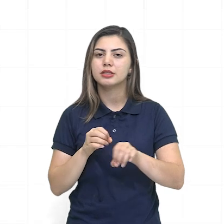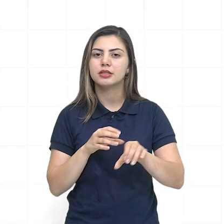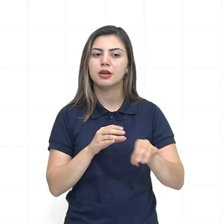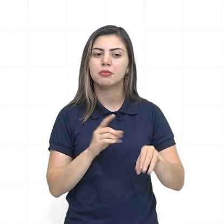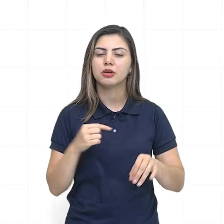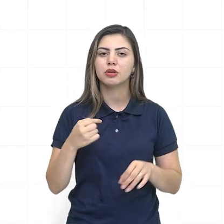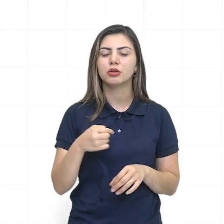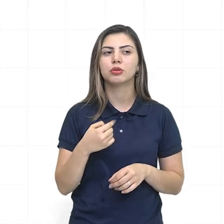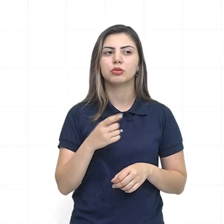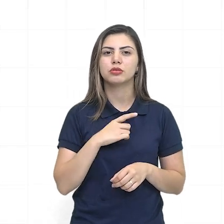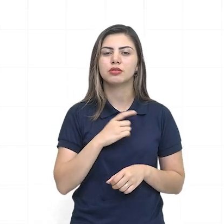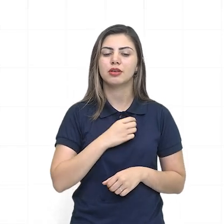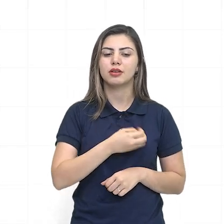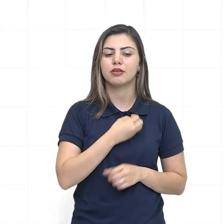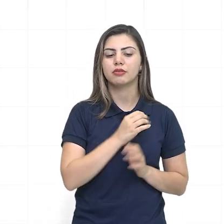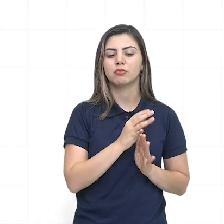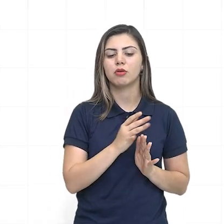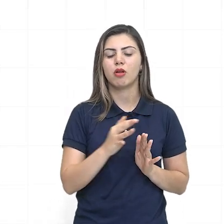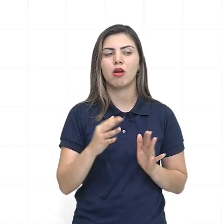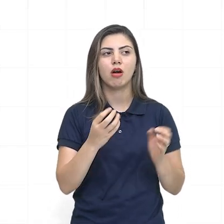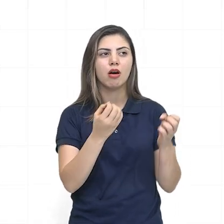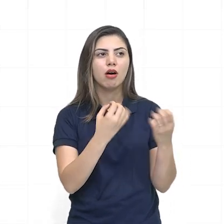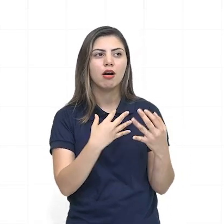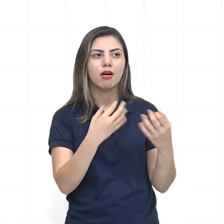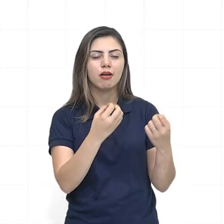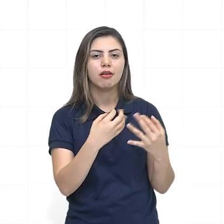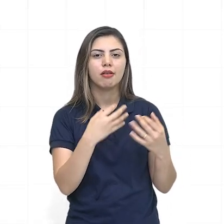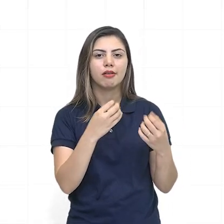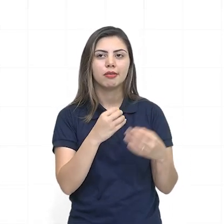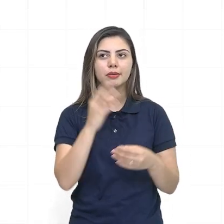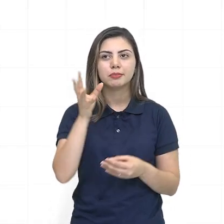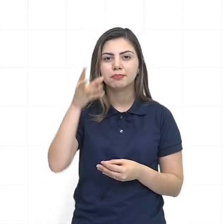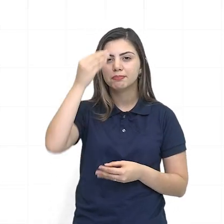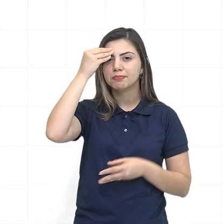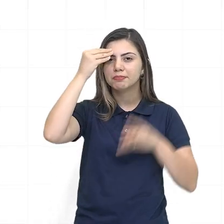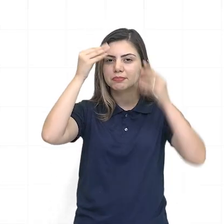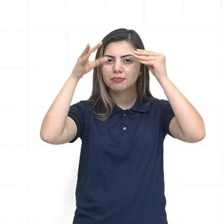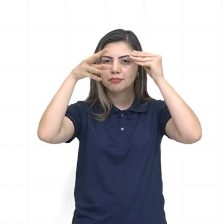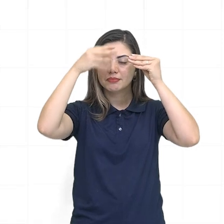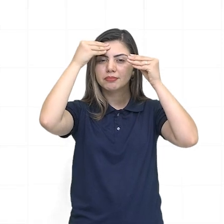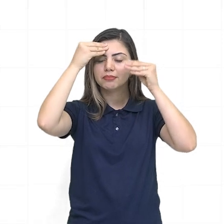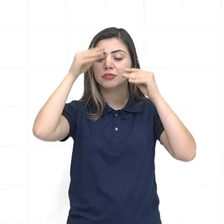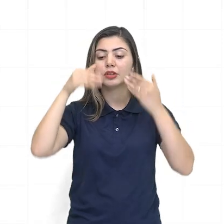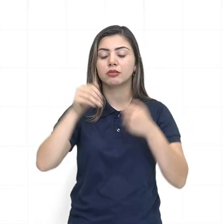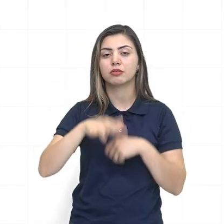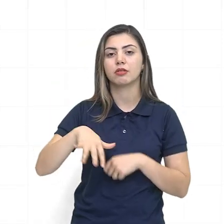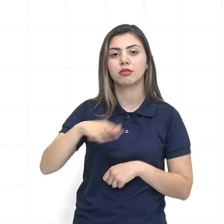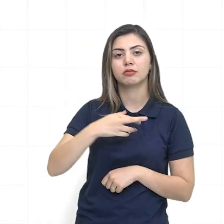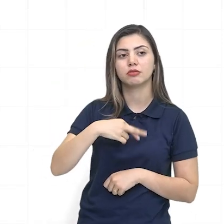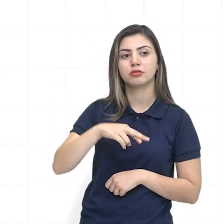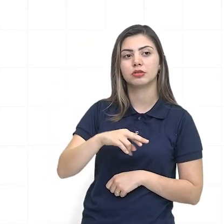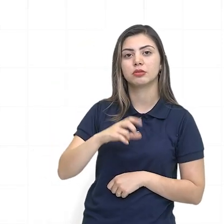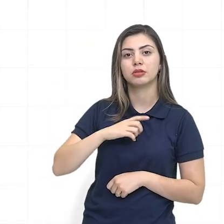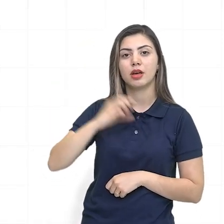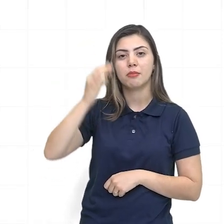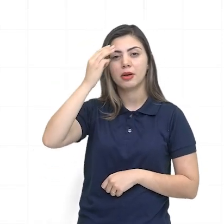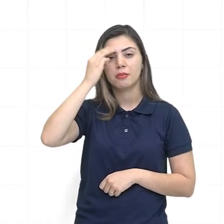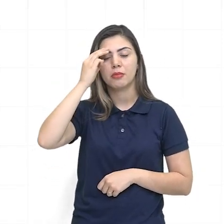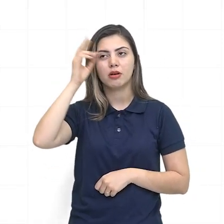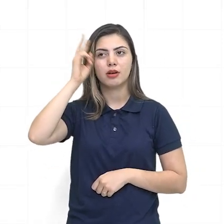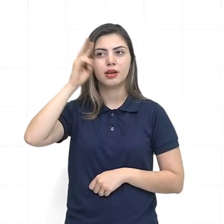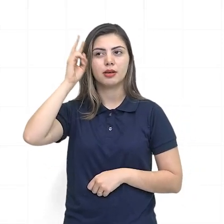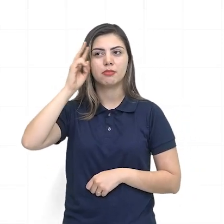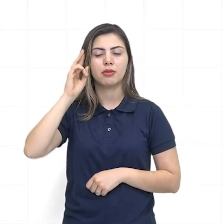que aprendemos ao longo da vida. Nas religiões, a memória é usada para lembrar as tradições e